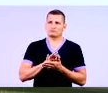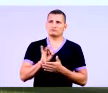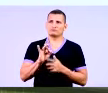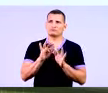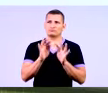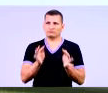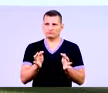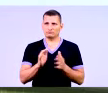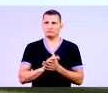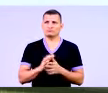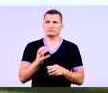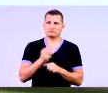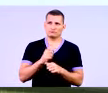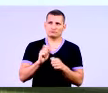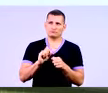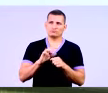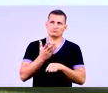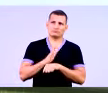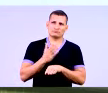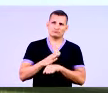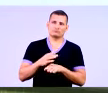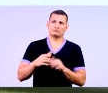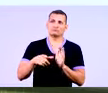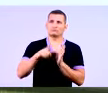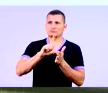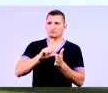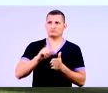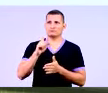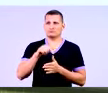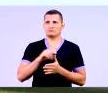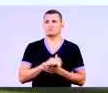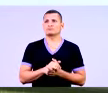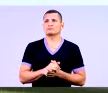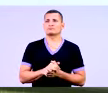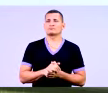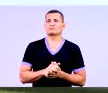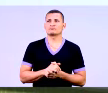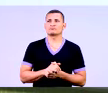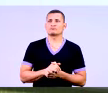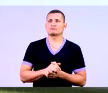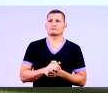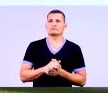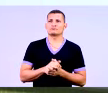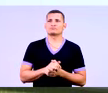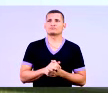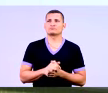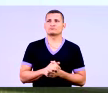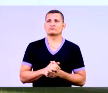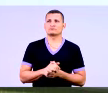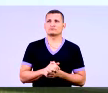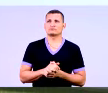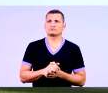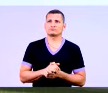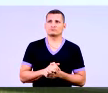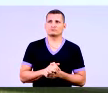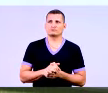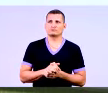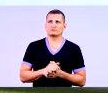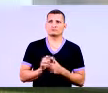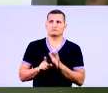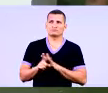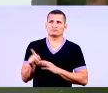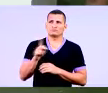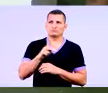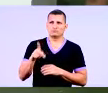simples os cálculos a gente fez no exercício anterior que foi através daquelas expressões dentro das variáveis também bom professor alysson